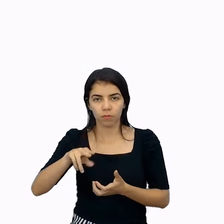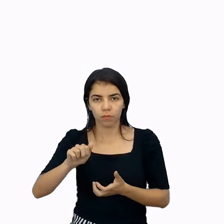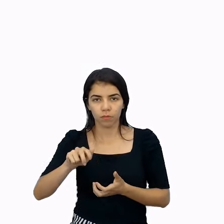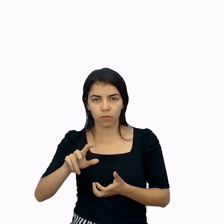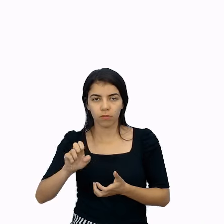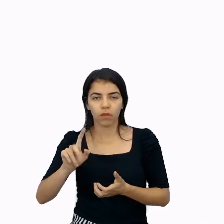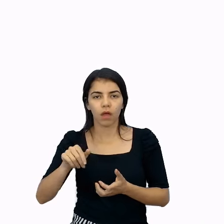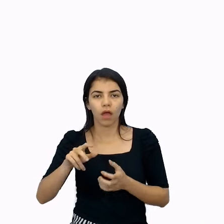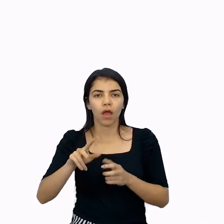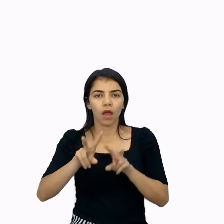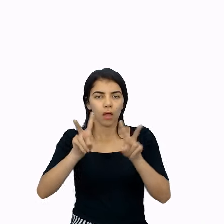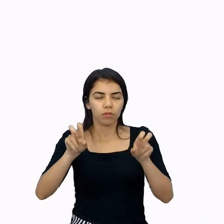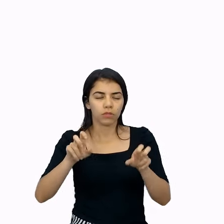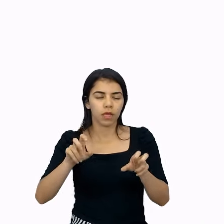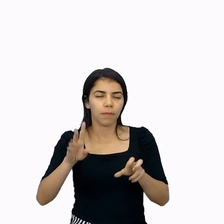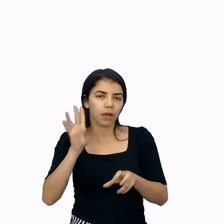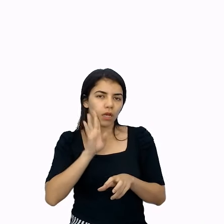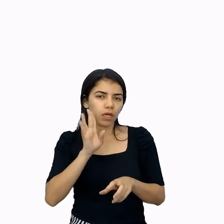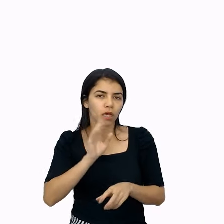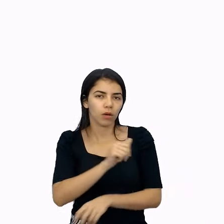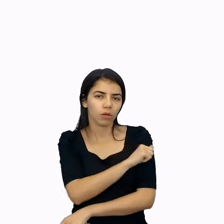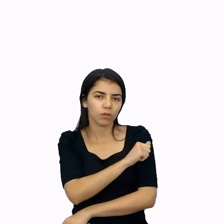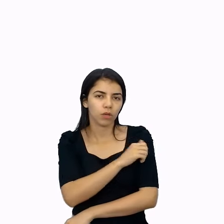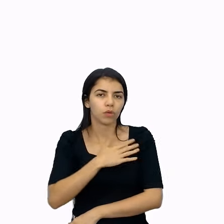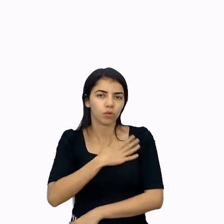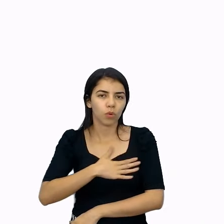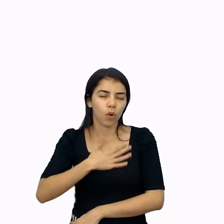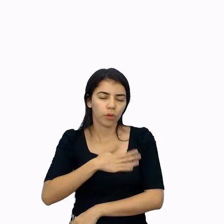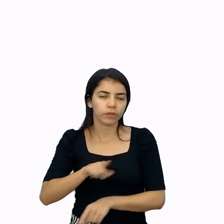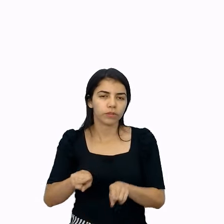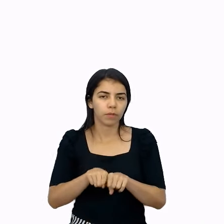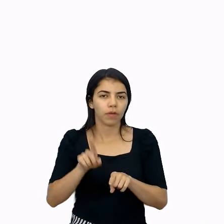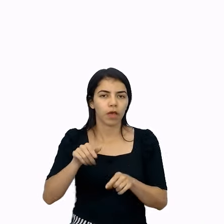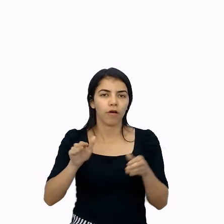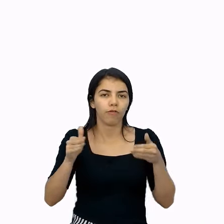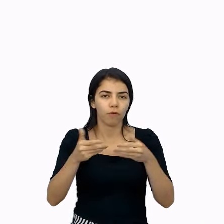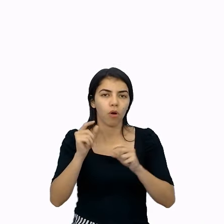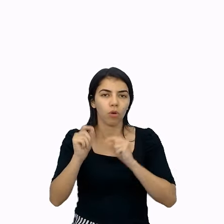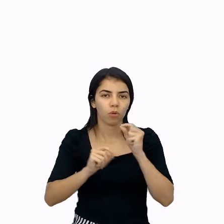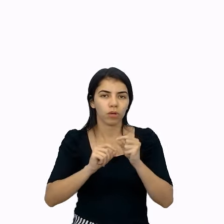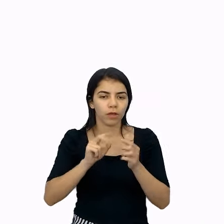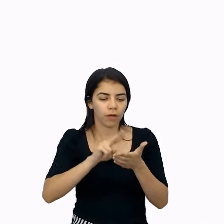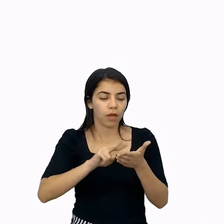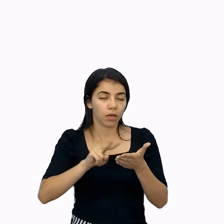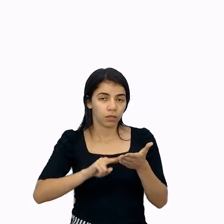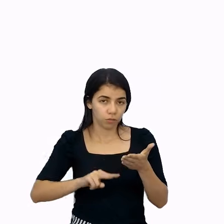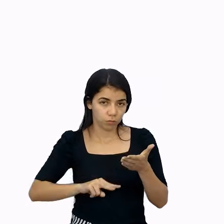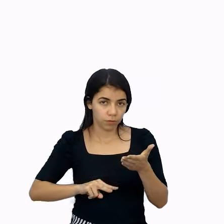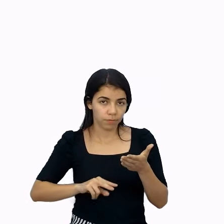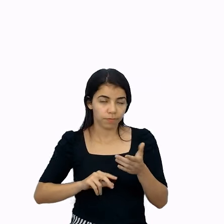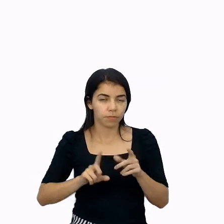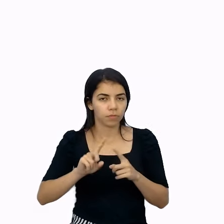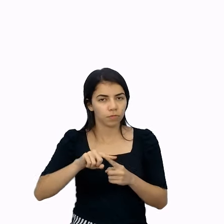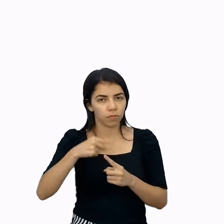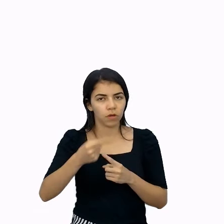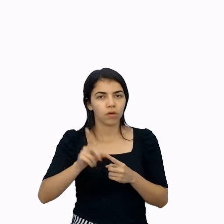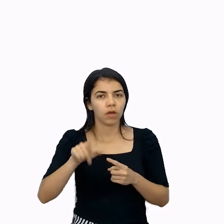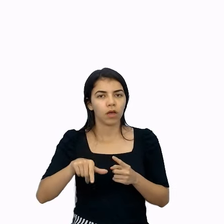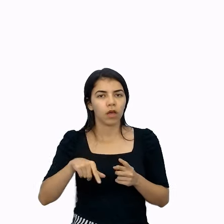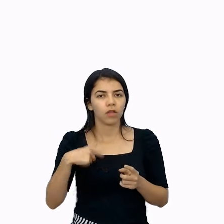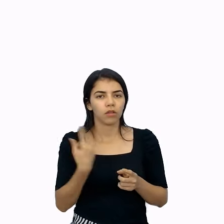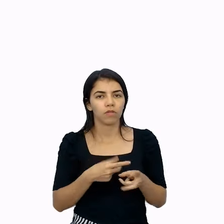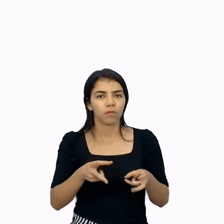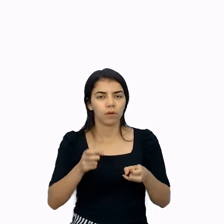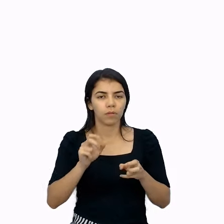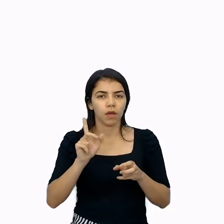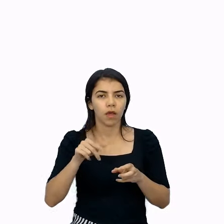um tema que os estudantes gostam bastante e que vai ajudar bastante. O foco aqui é a leitura. Então, a seguir, vamos ver